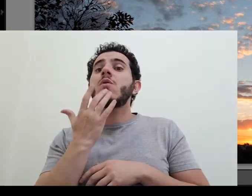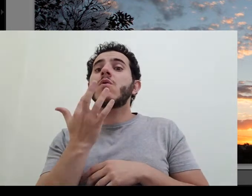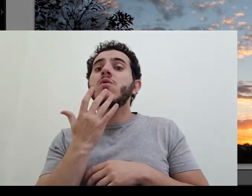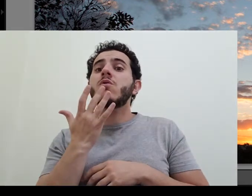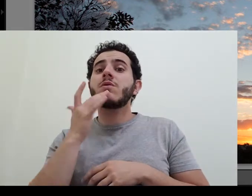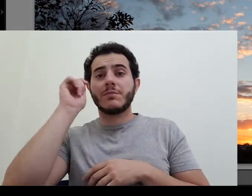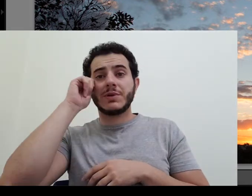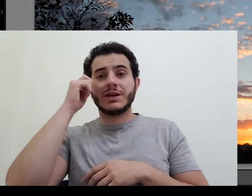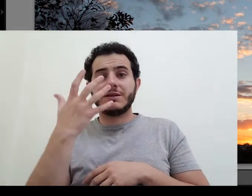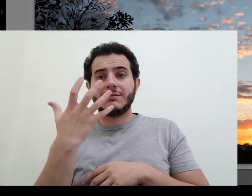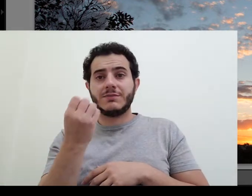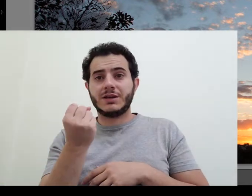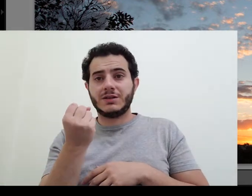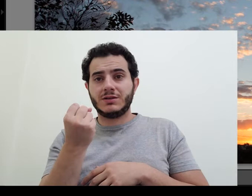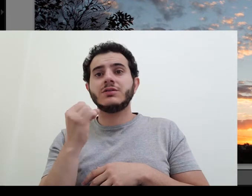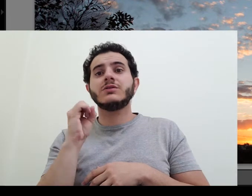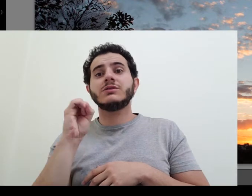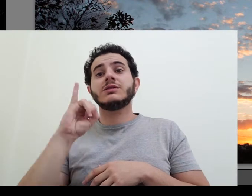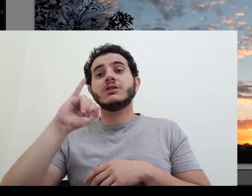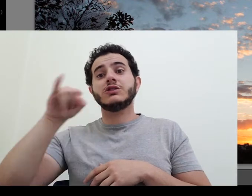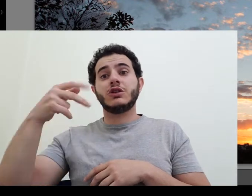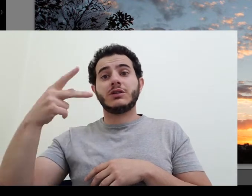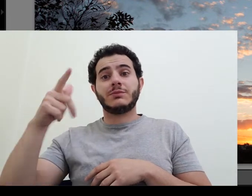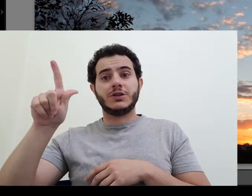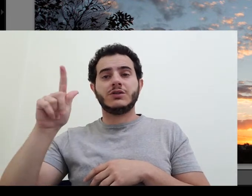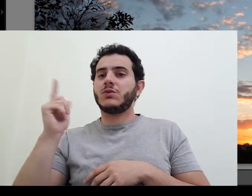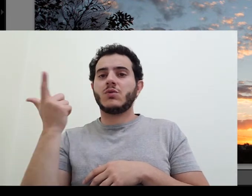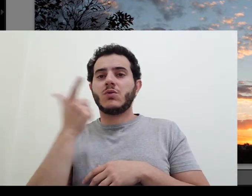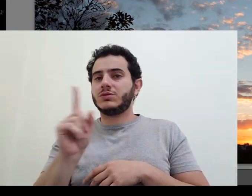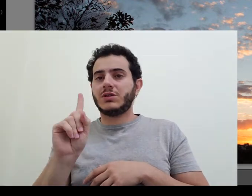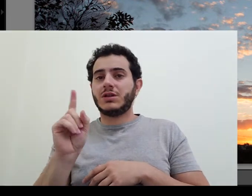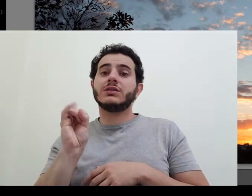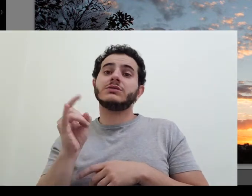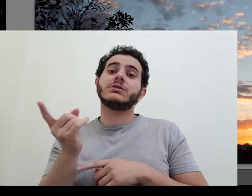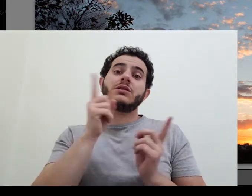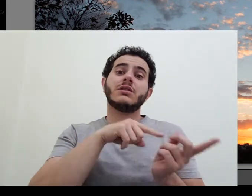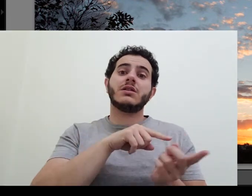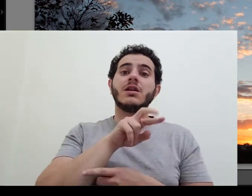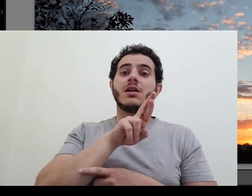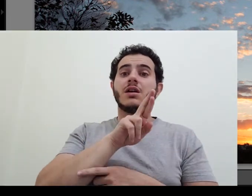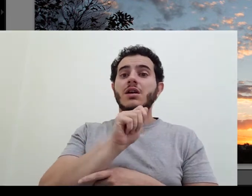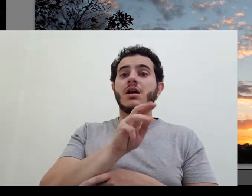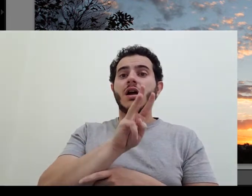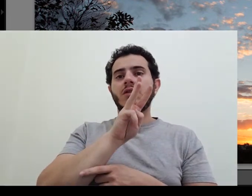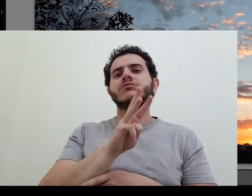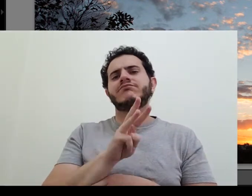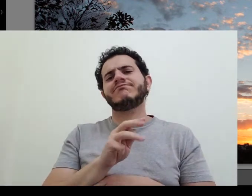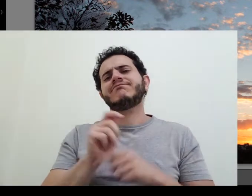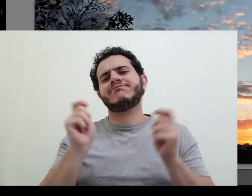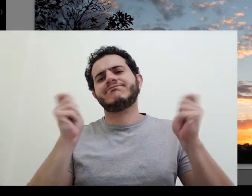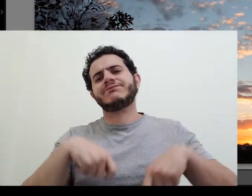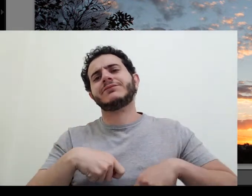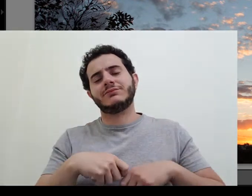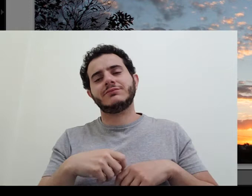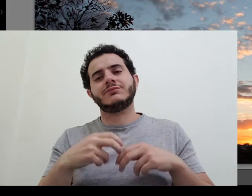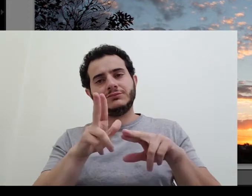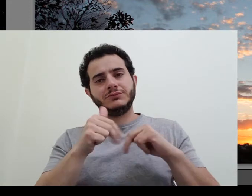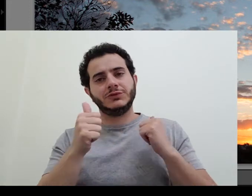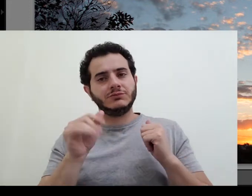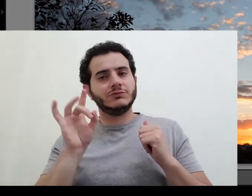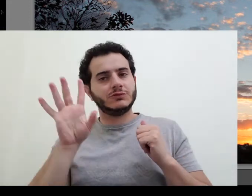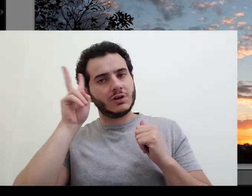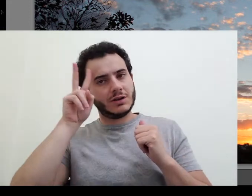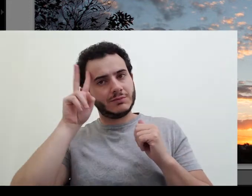fez em preto e branco JPEG, você não consegue voltar para a cor, só o RAW que você consegue navegar de um para o outro, porque o RAW ele só grava os dados EXIF na